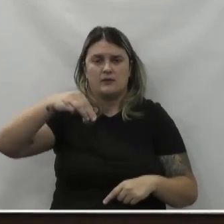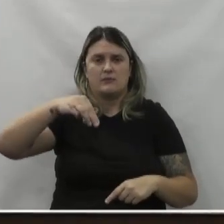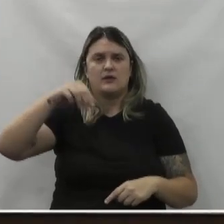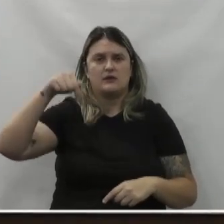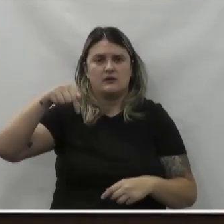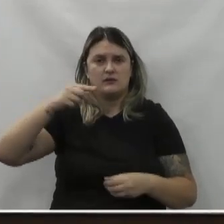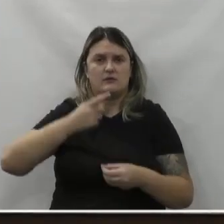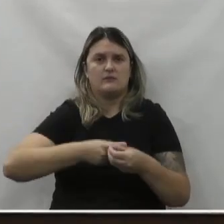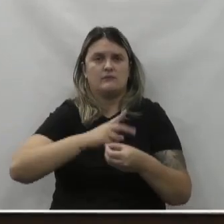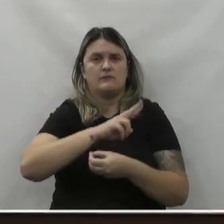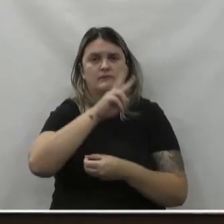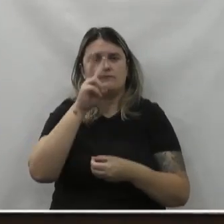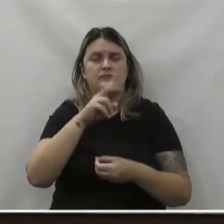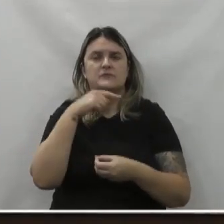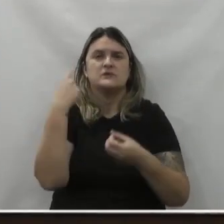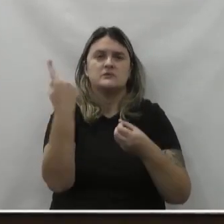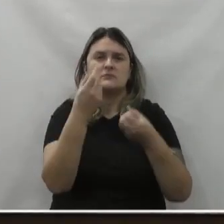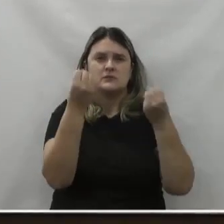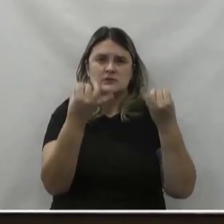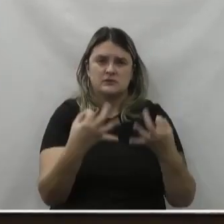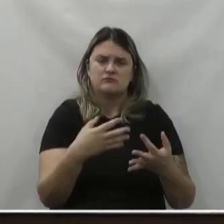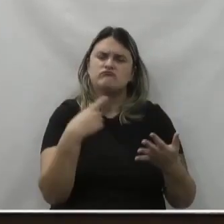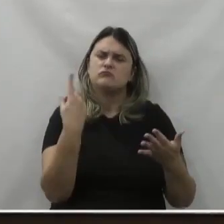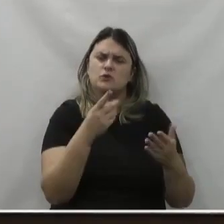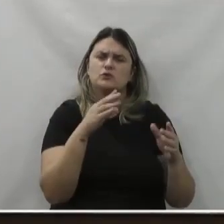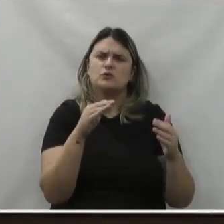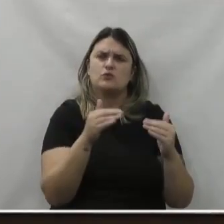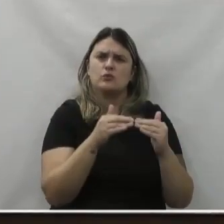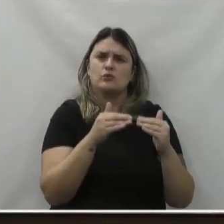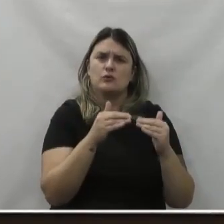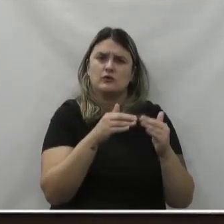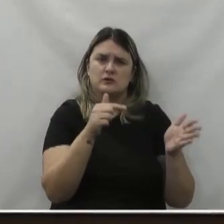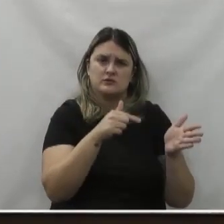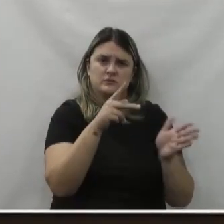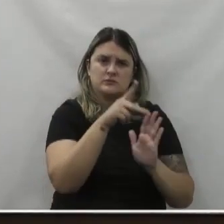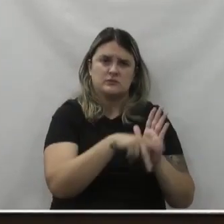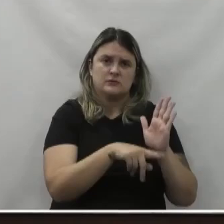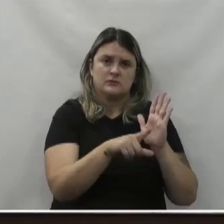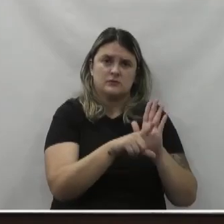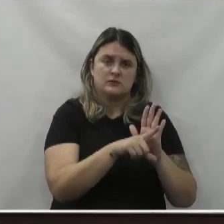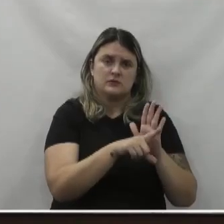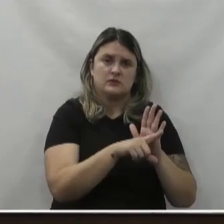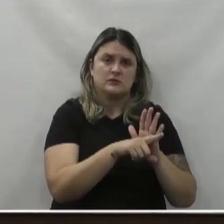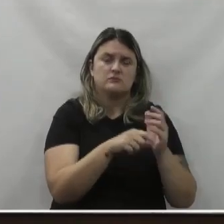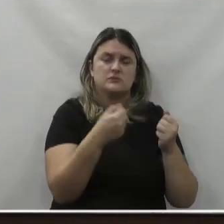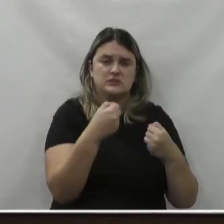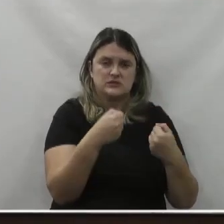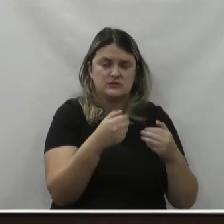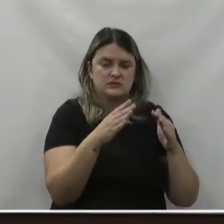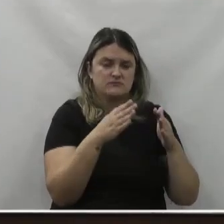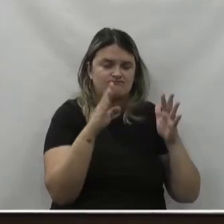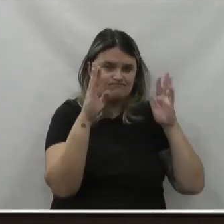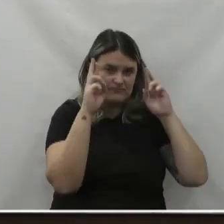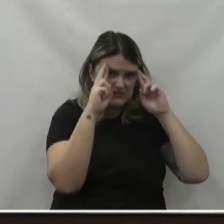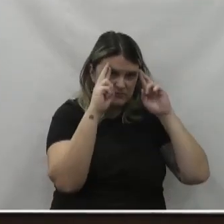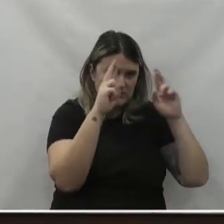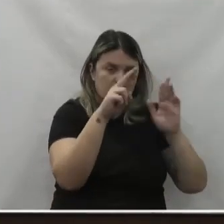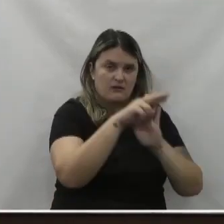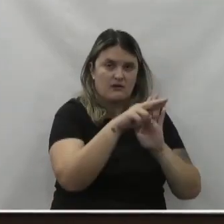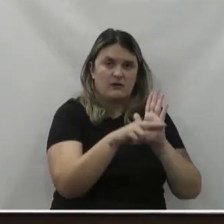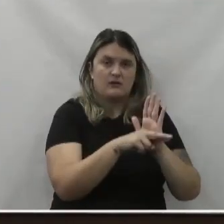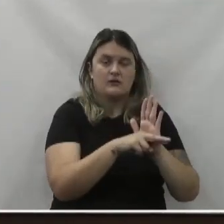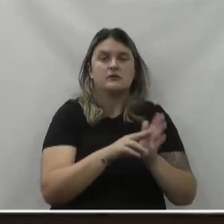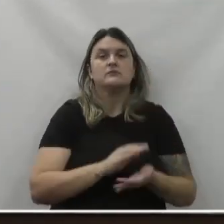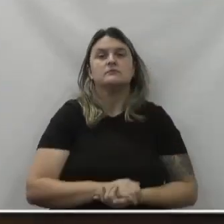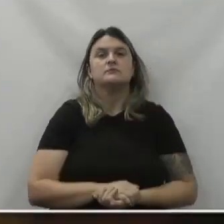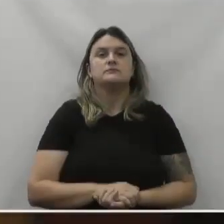Vitória. Fundamentação: somos de parecer favorável ao projeto em questão, devendo o mesmo seguir os trâmites do regimento. É o parecer.